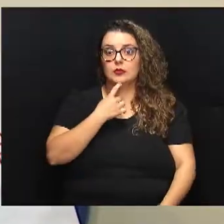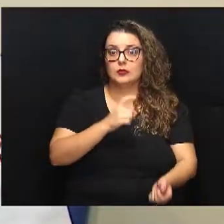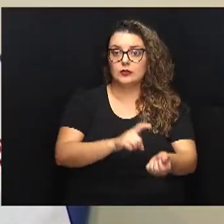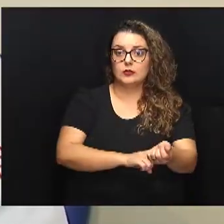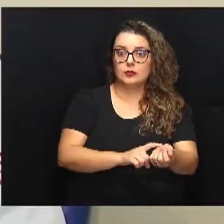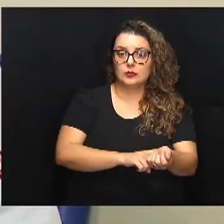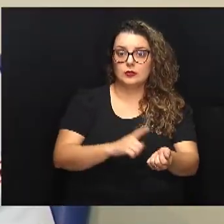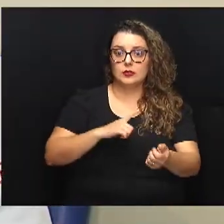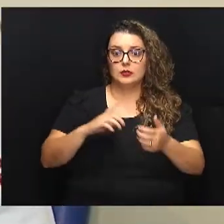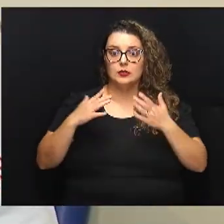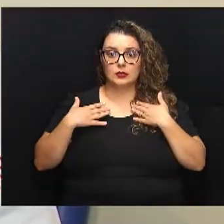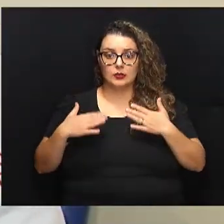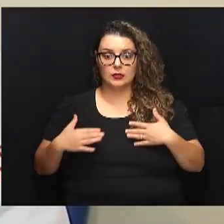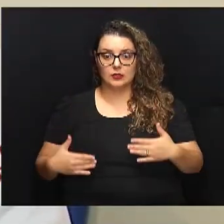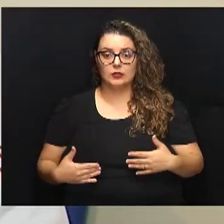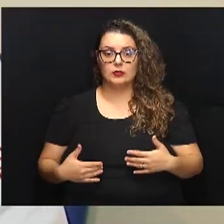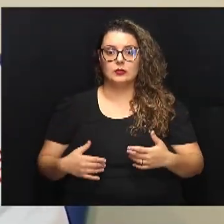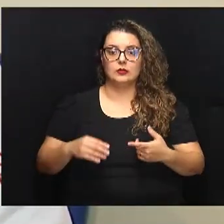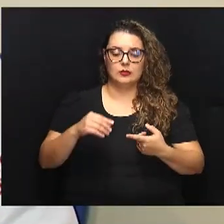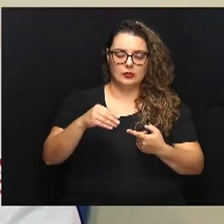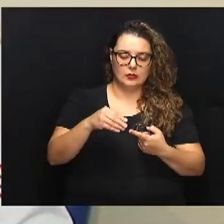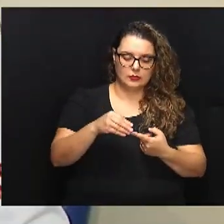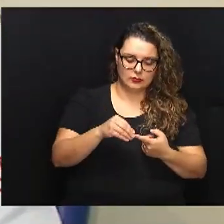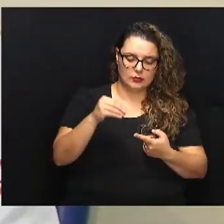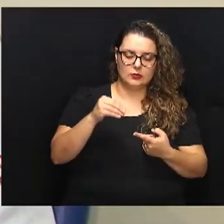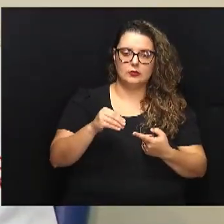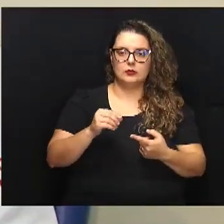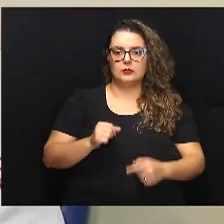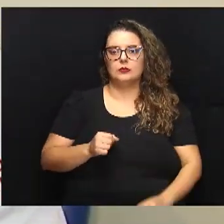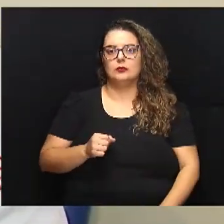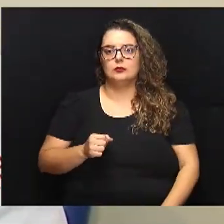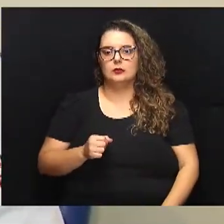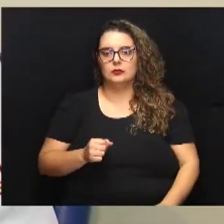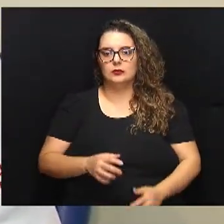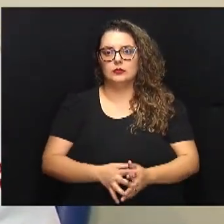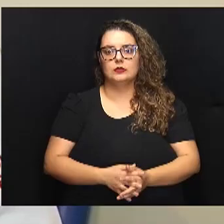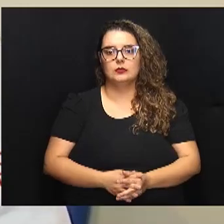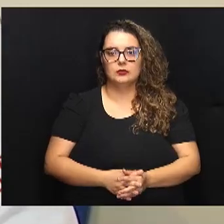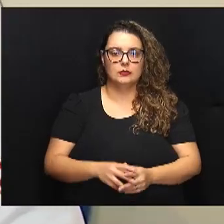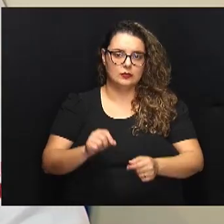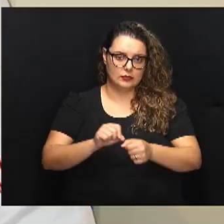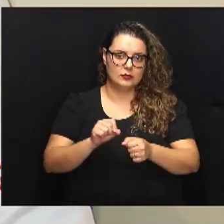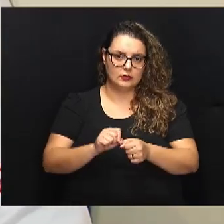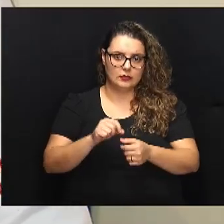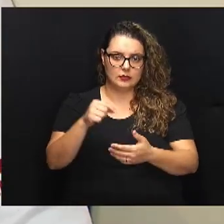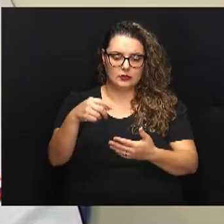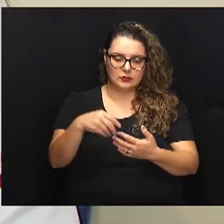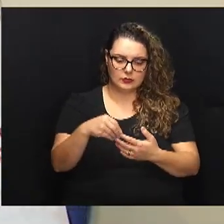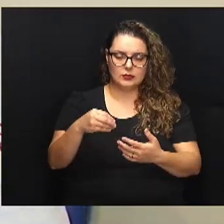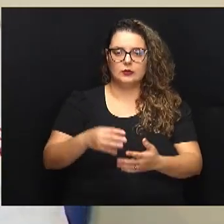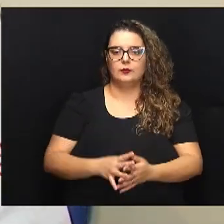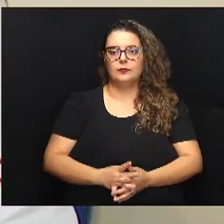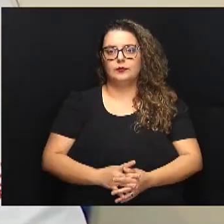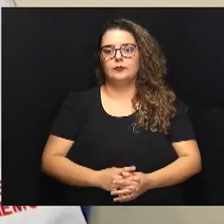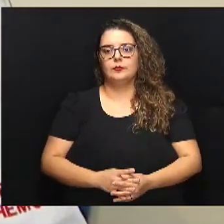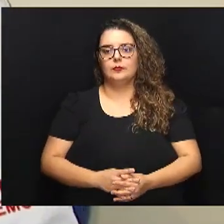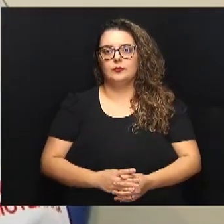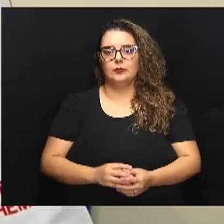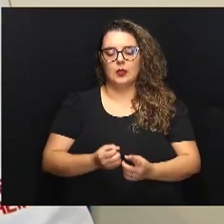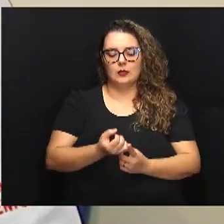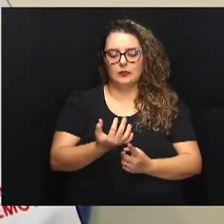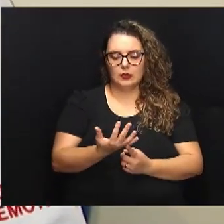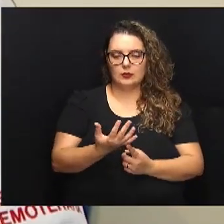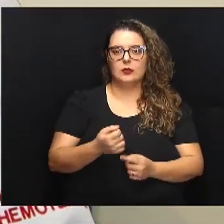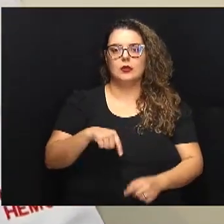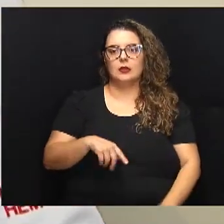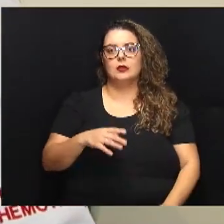no seu corpo, né? Através de uma picada que a gente vai fazer em um dos dedos, né? Com isso e com todos os